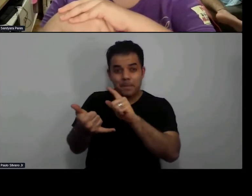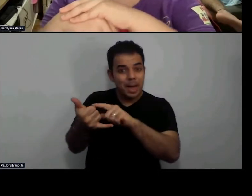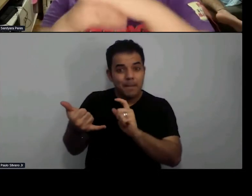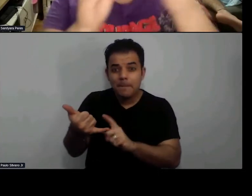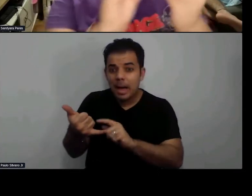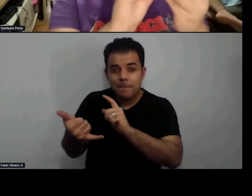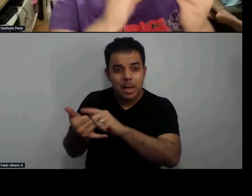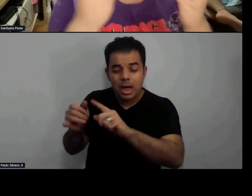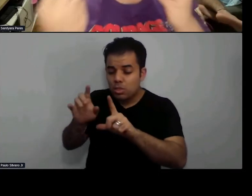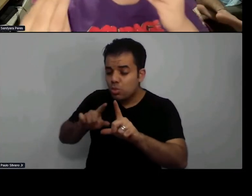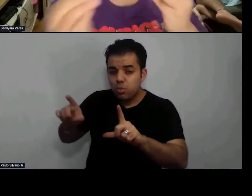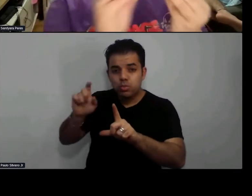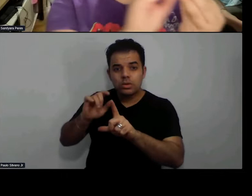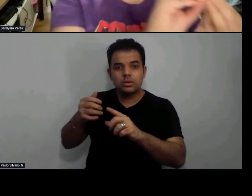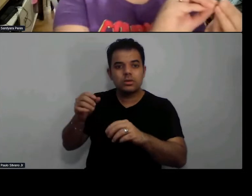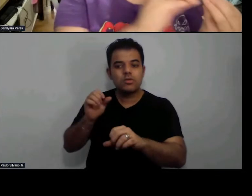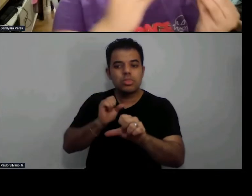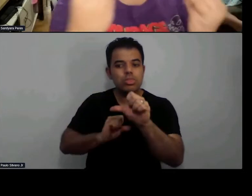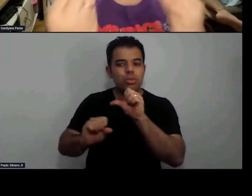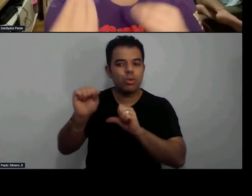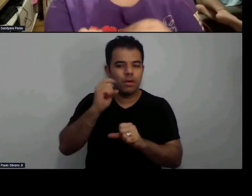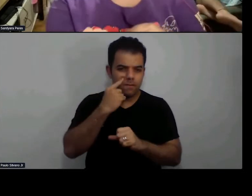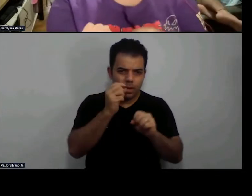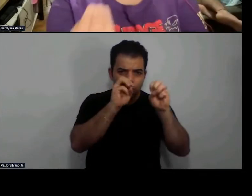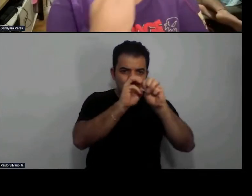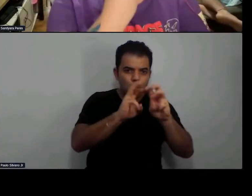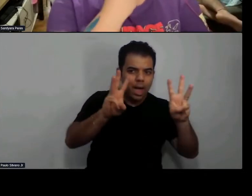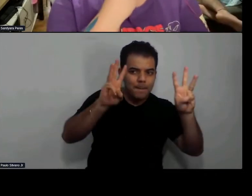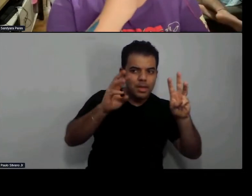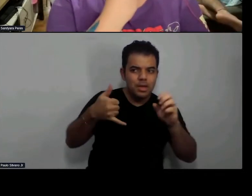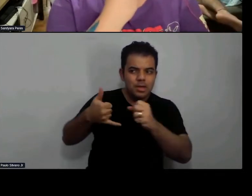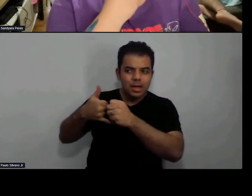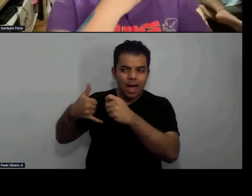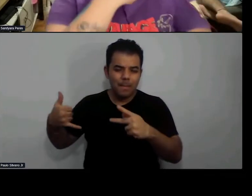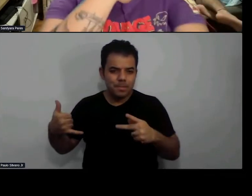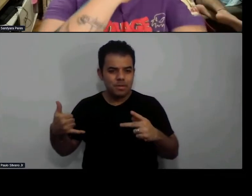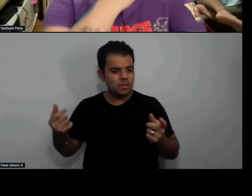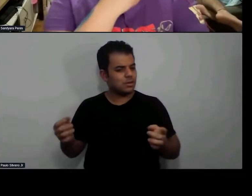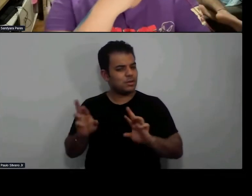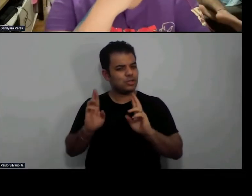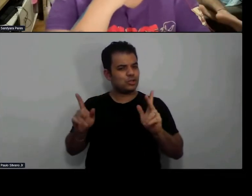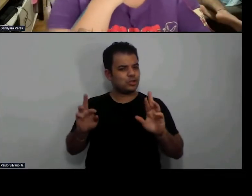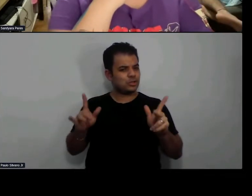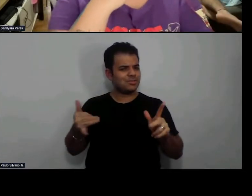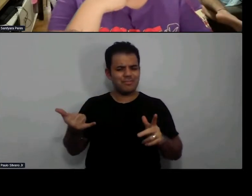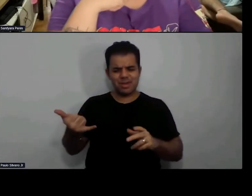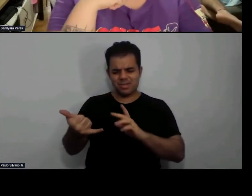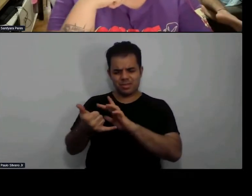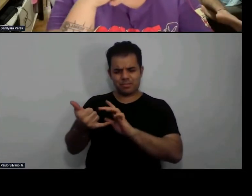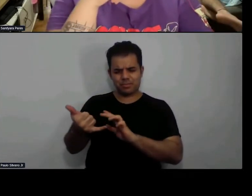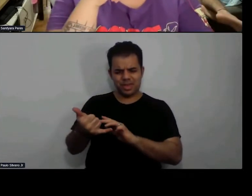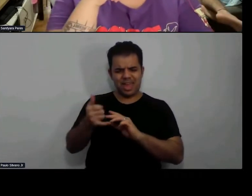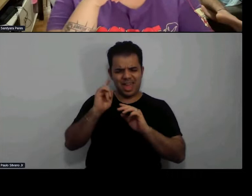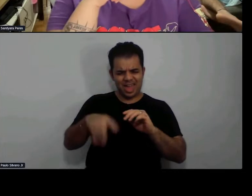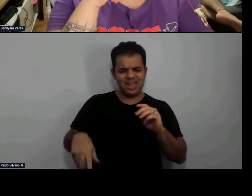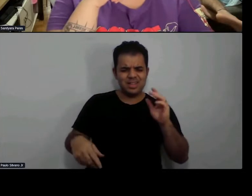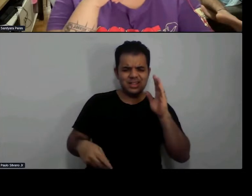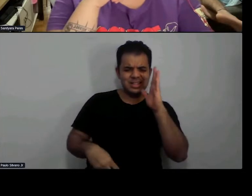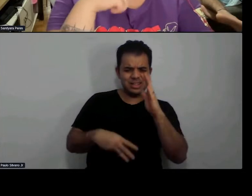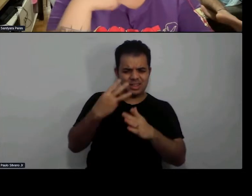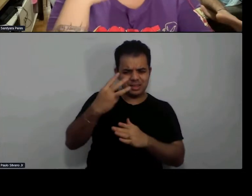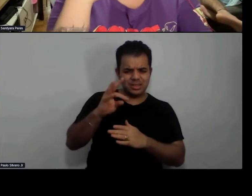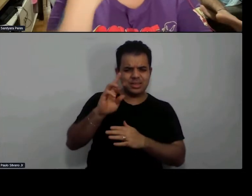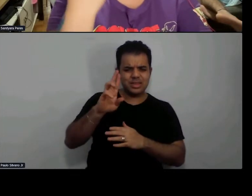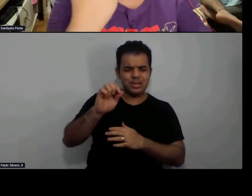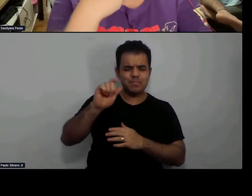mim. Olha, eu já mudei o contexto de web para mobile. Será que realmente a área de toque é algo AAA? Será que não é uma